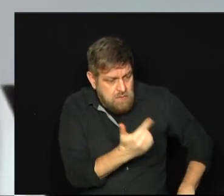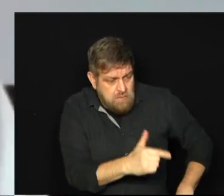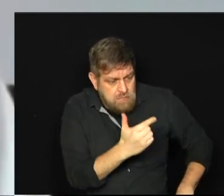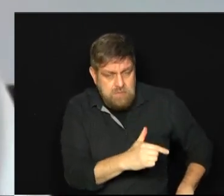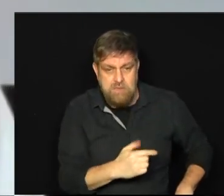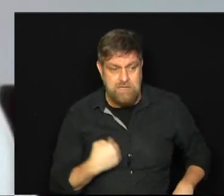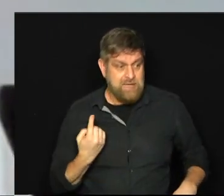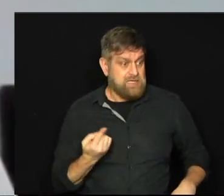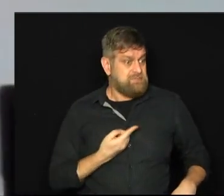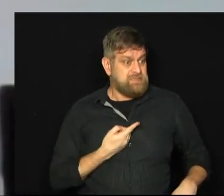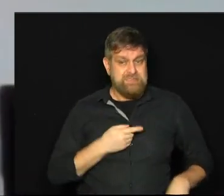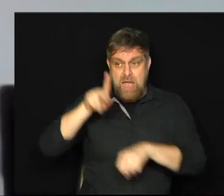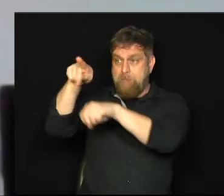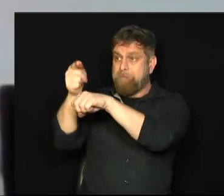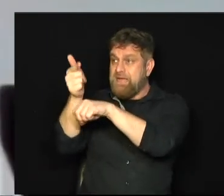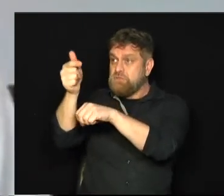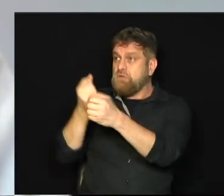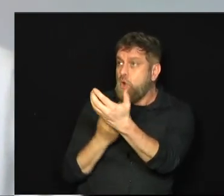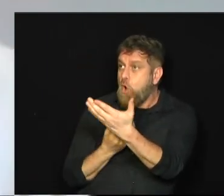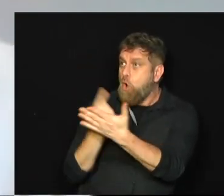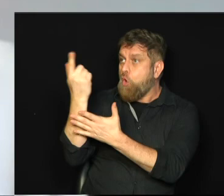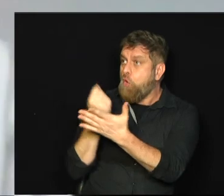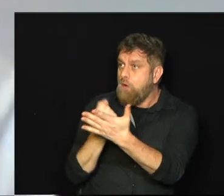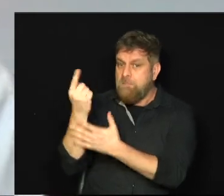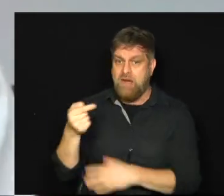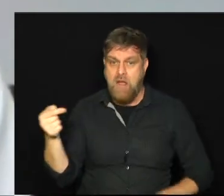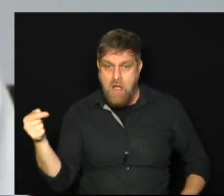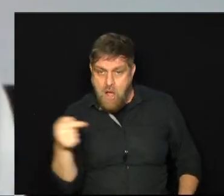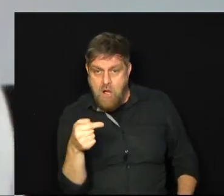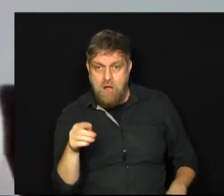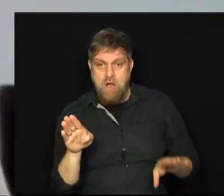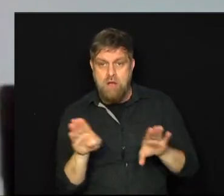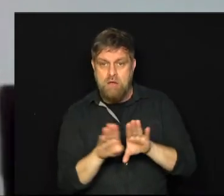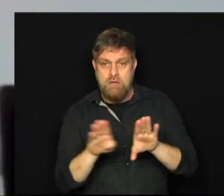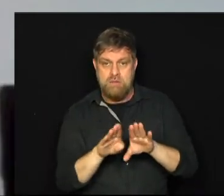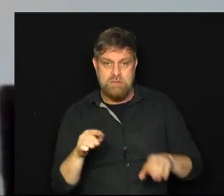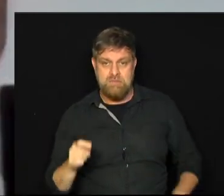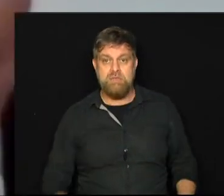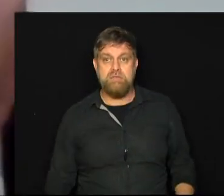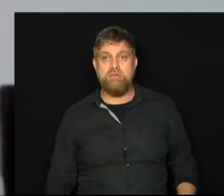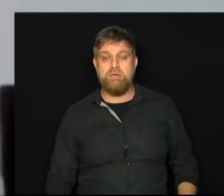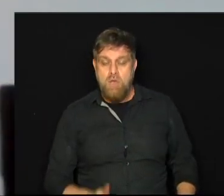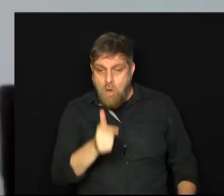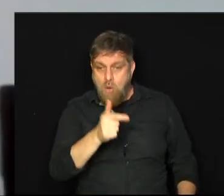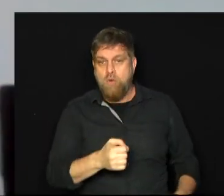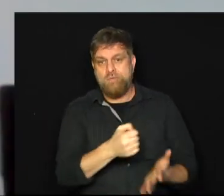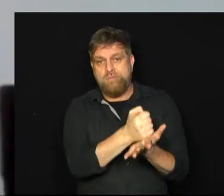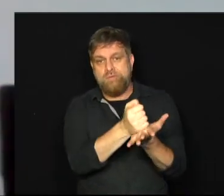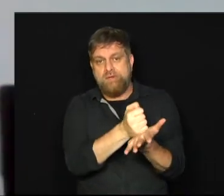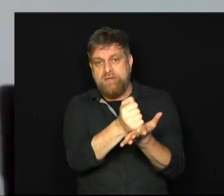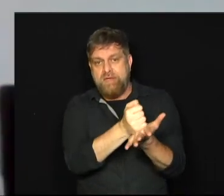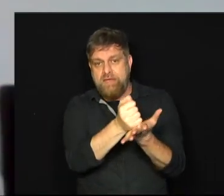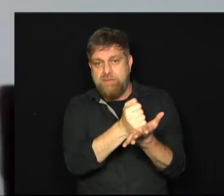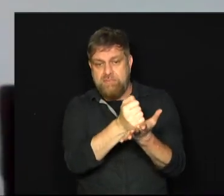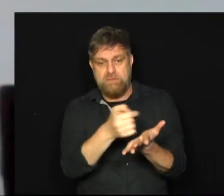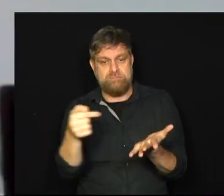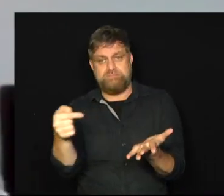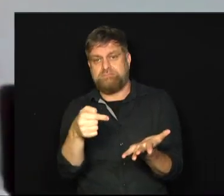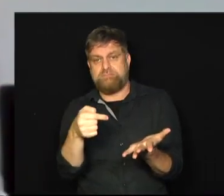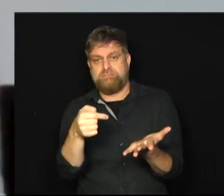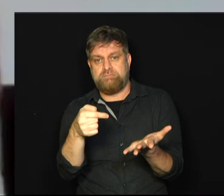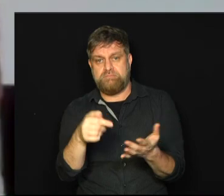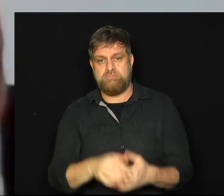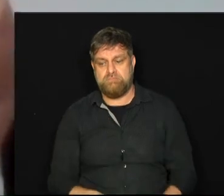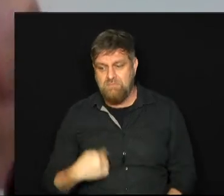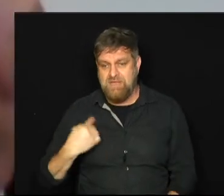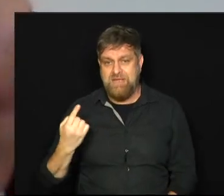que importar. Tem um outro aqui para linfoma de Hodgkin, que é um câncer relativamente comum. O que acontece?